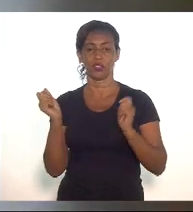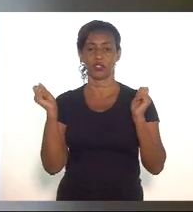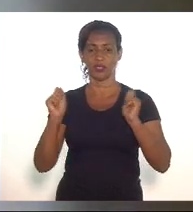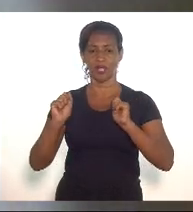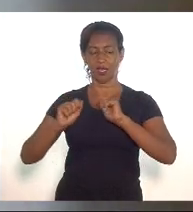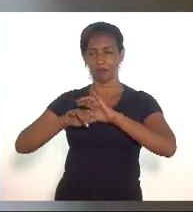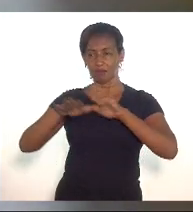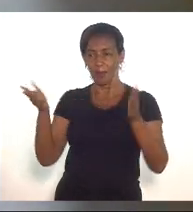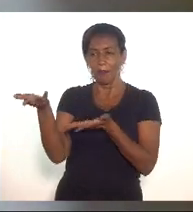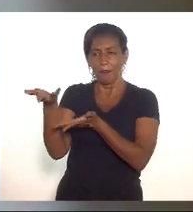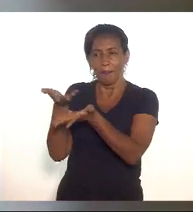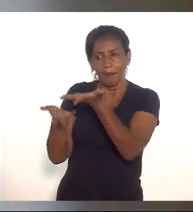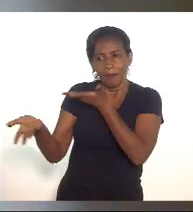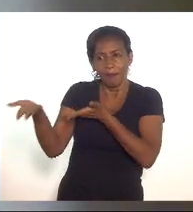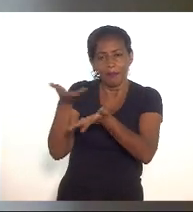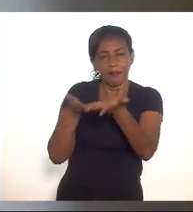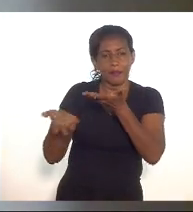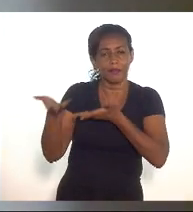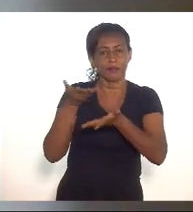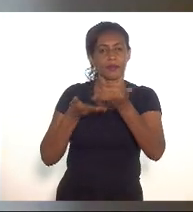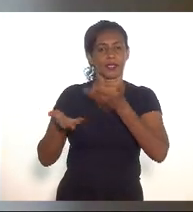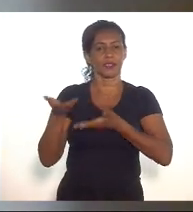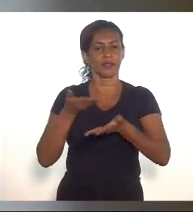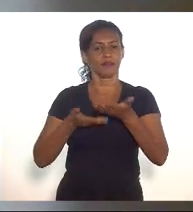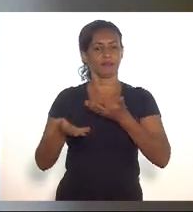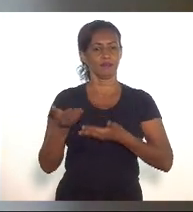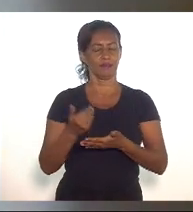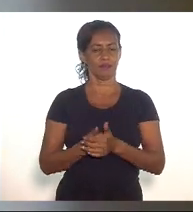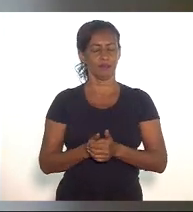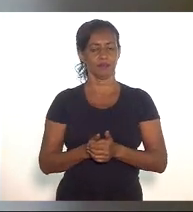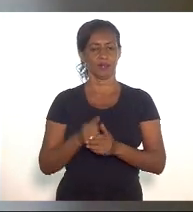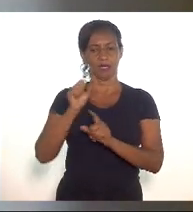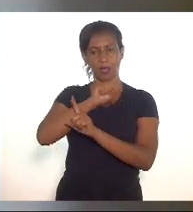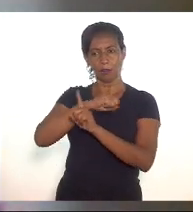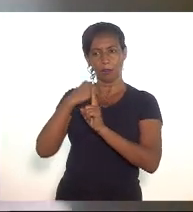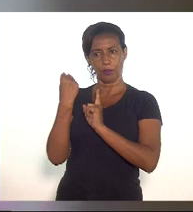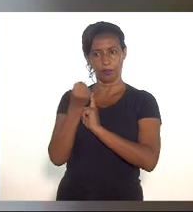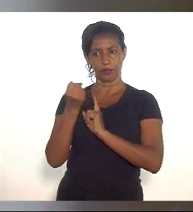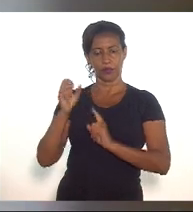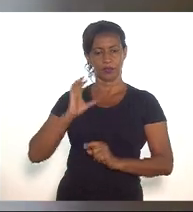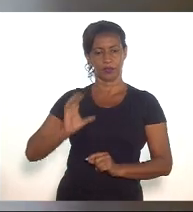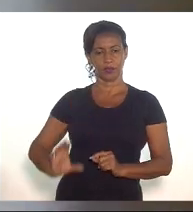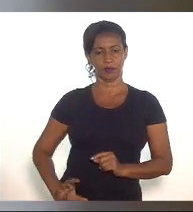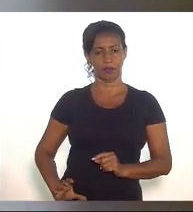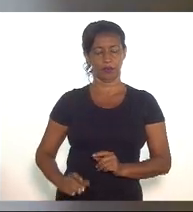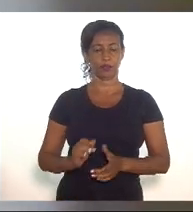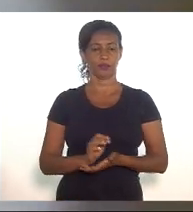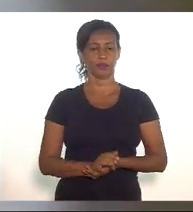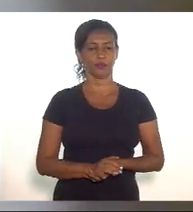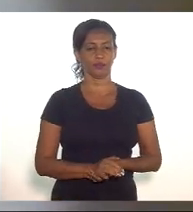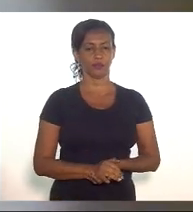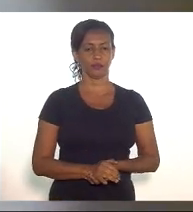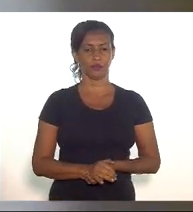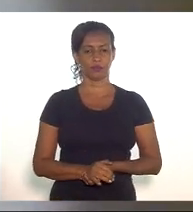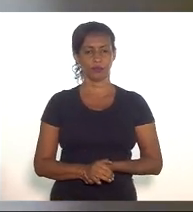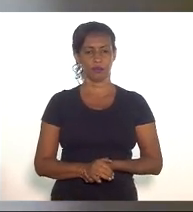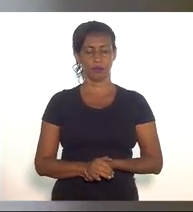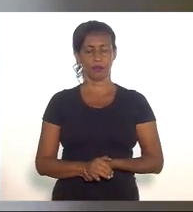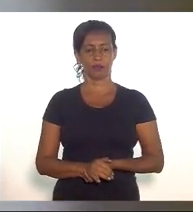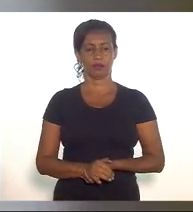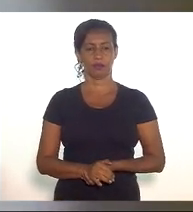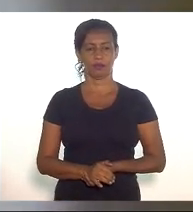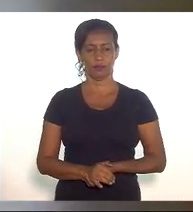dimensão participativa em função do protagonismo da sociedade civil. Outro aspecto que eu queria destacar, e já vou concluí-los,